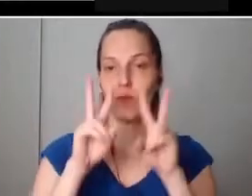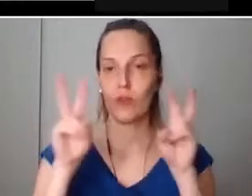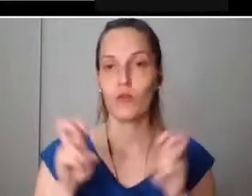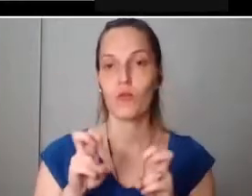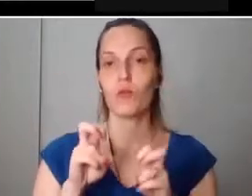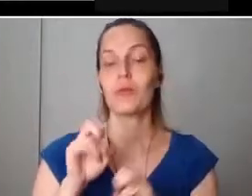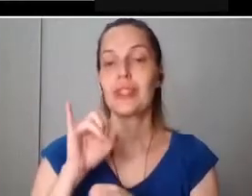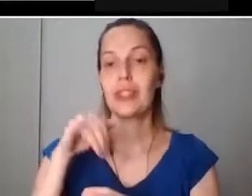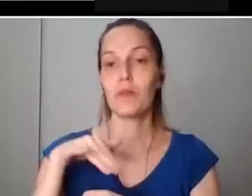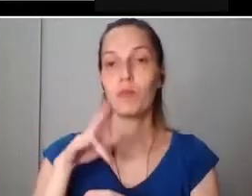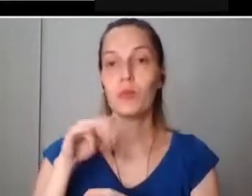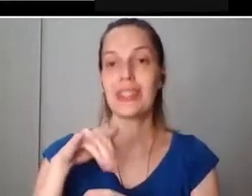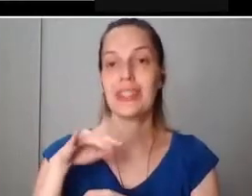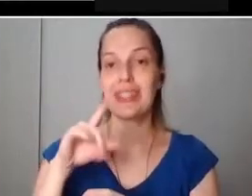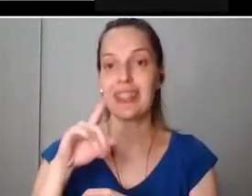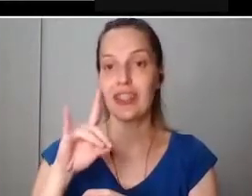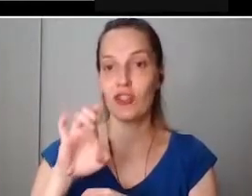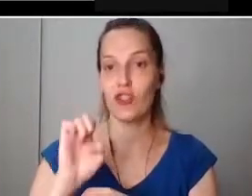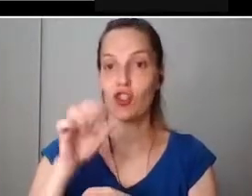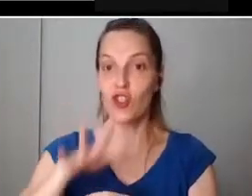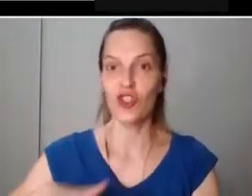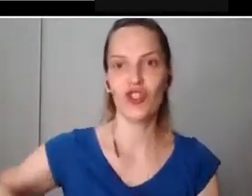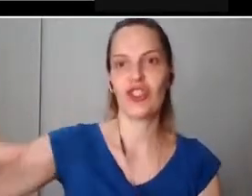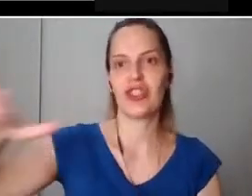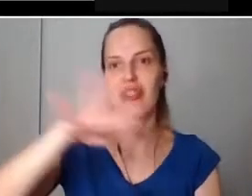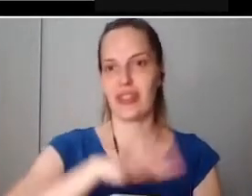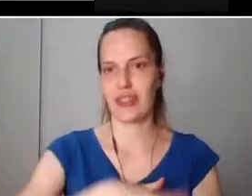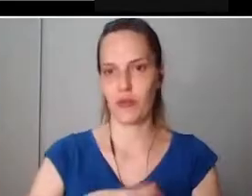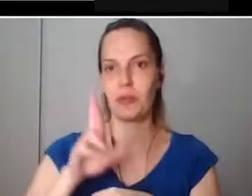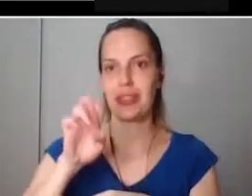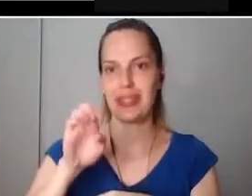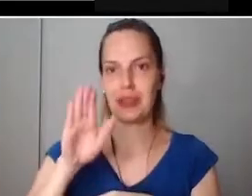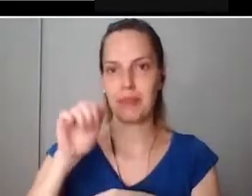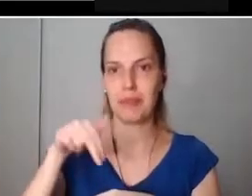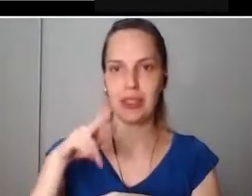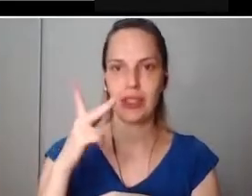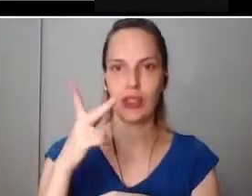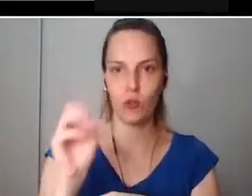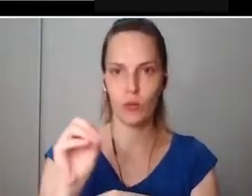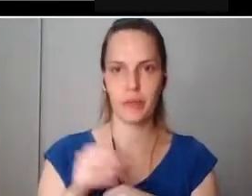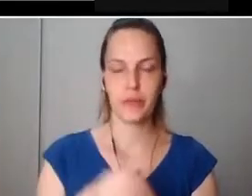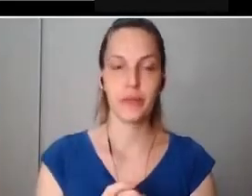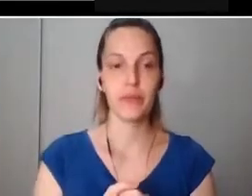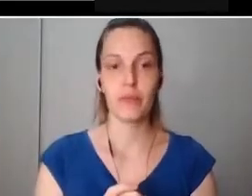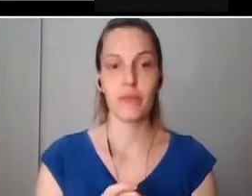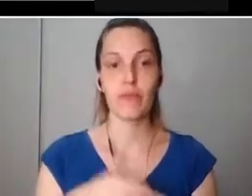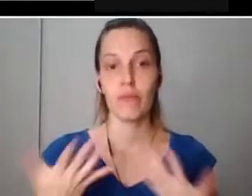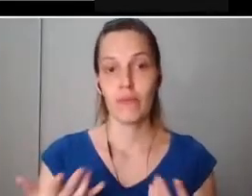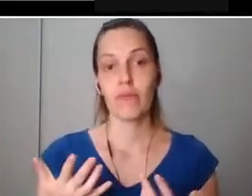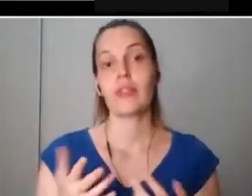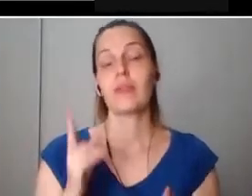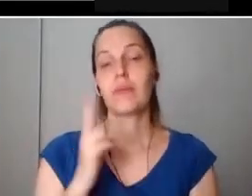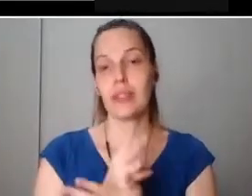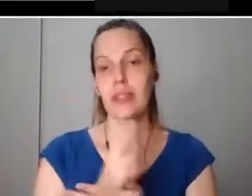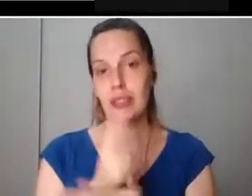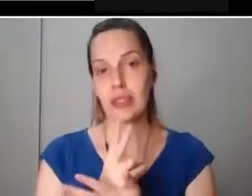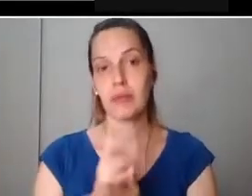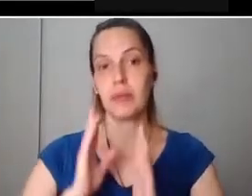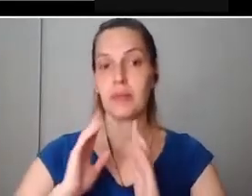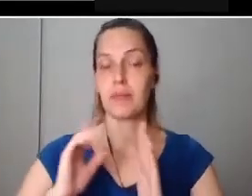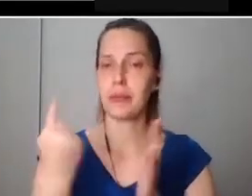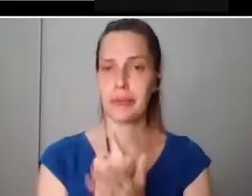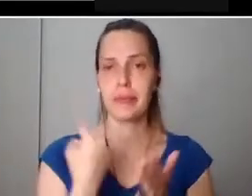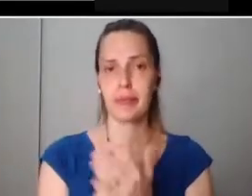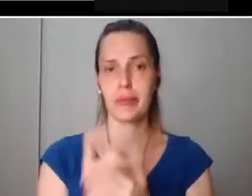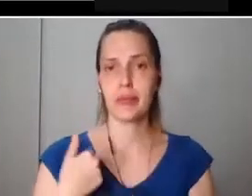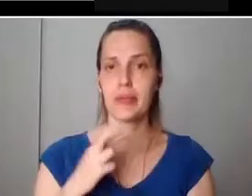Então, a pergunta, né, qual é a melhor vacina para o SARS-CoV-2? Me perguntam todos os dias isso, eu sempre respondo a mesma coisa, a melhor vacina é aquela que faz